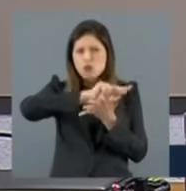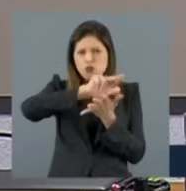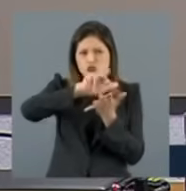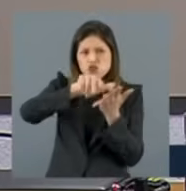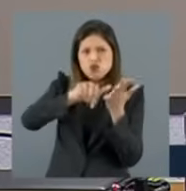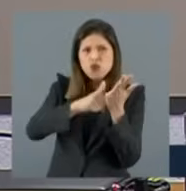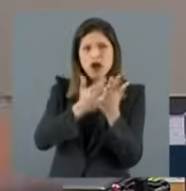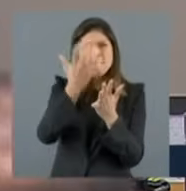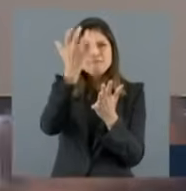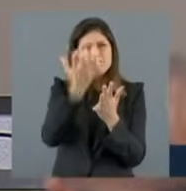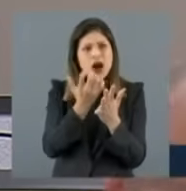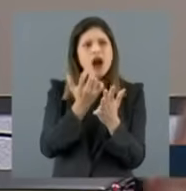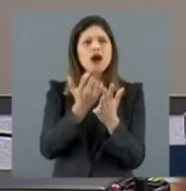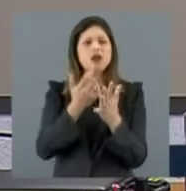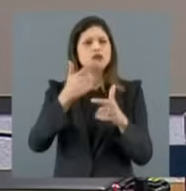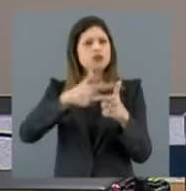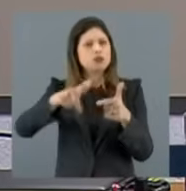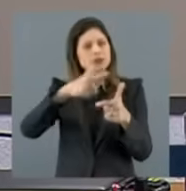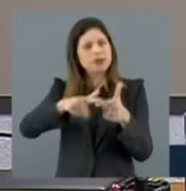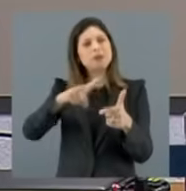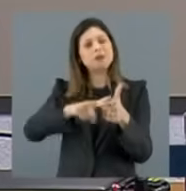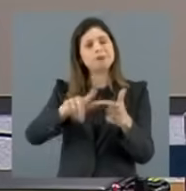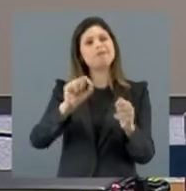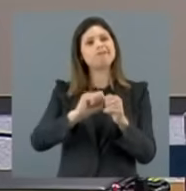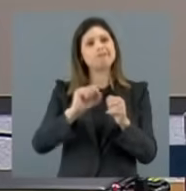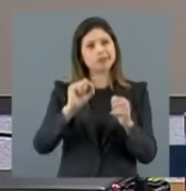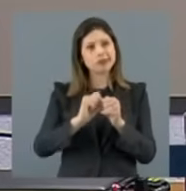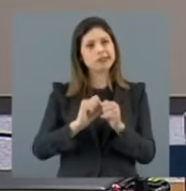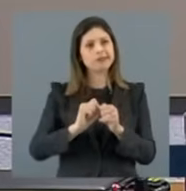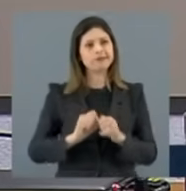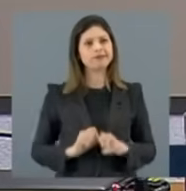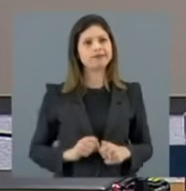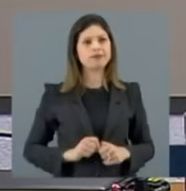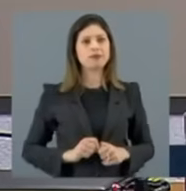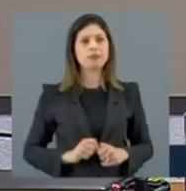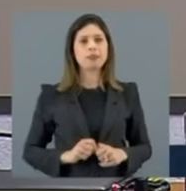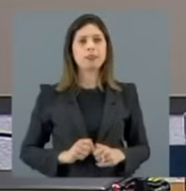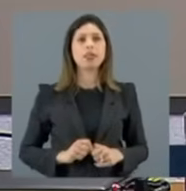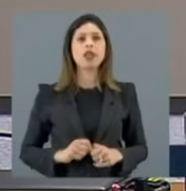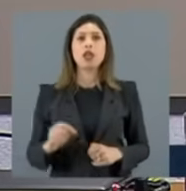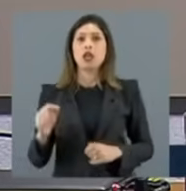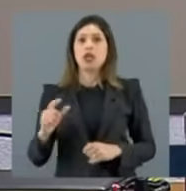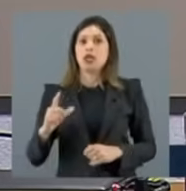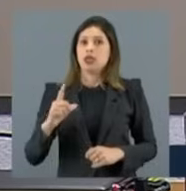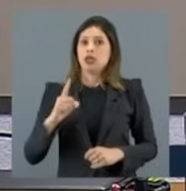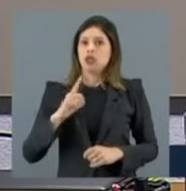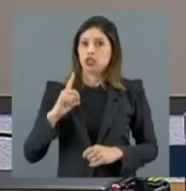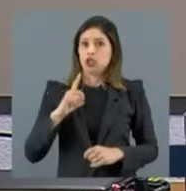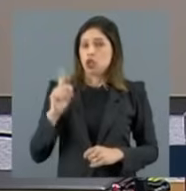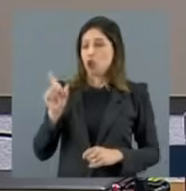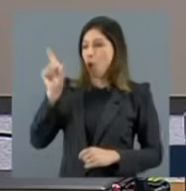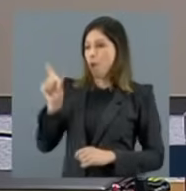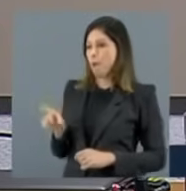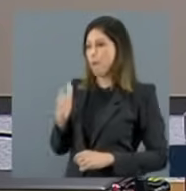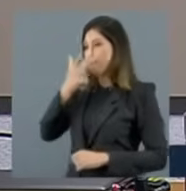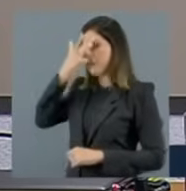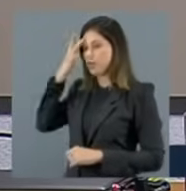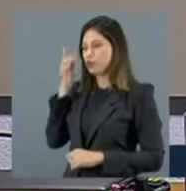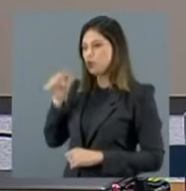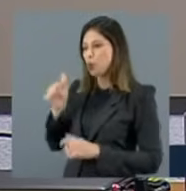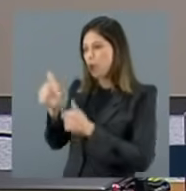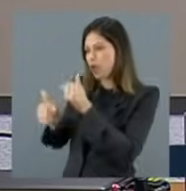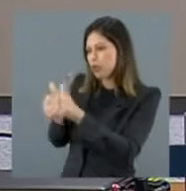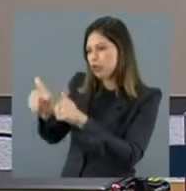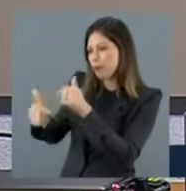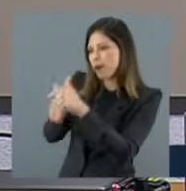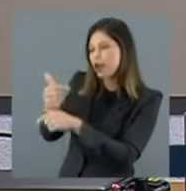metodológicos. E na ocasião, um servidor do TSE, que já havia falado dessa questão das inserções,